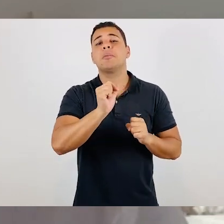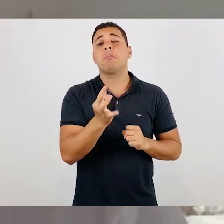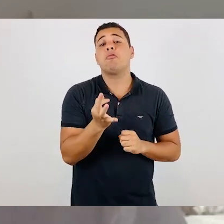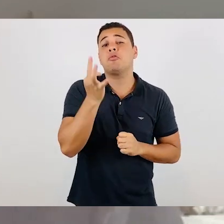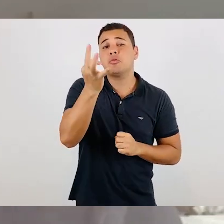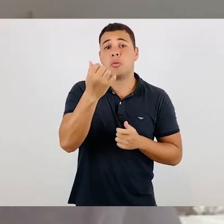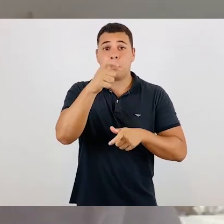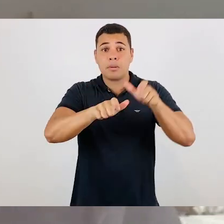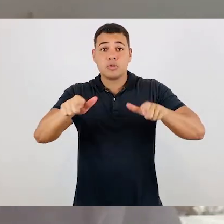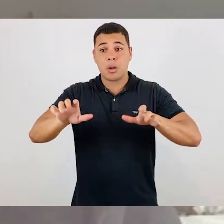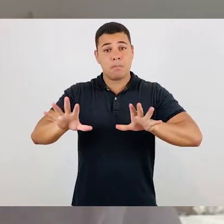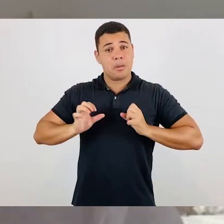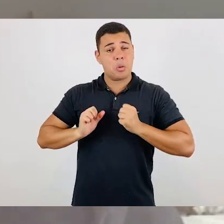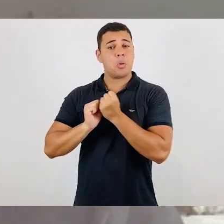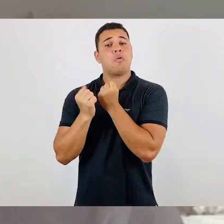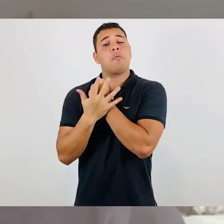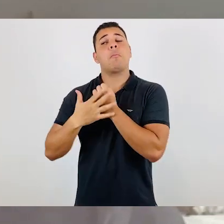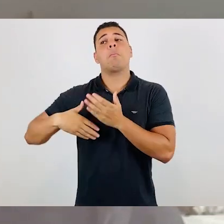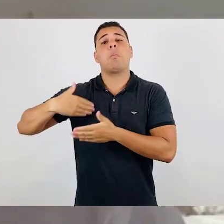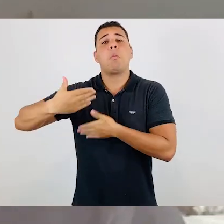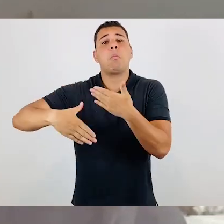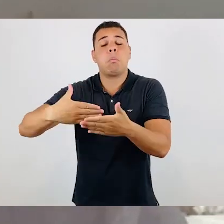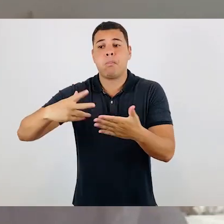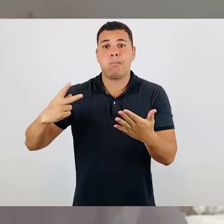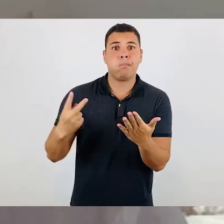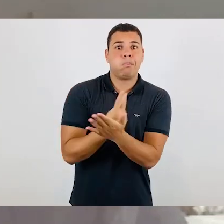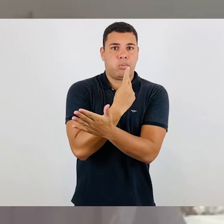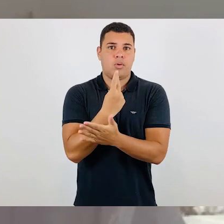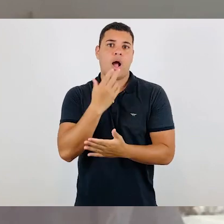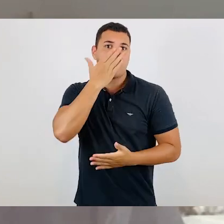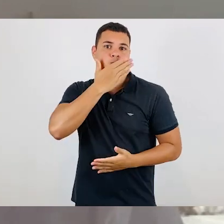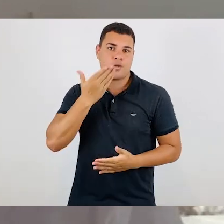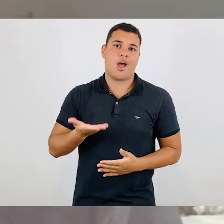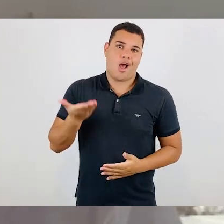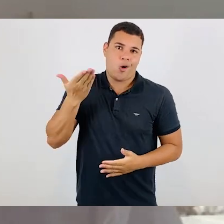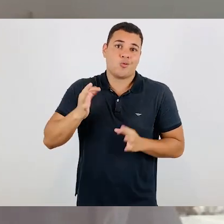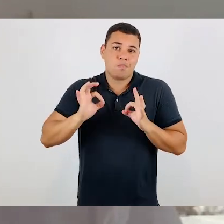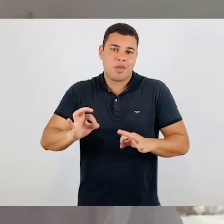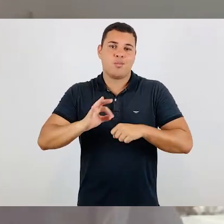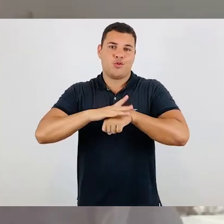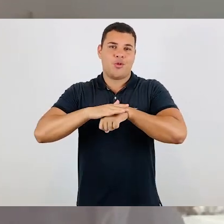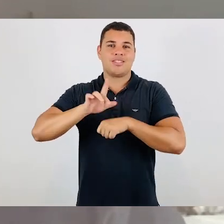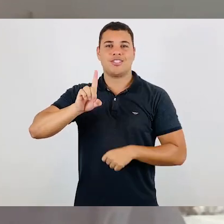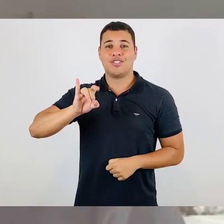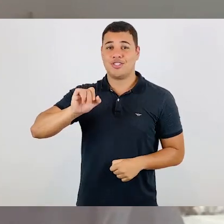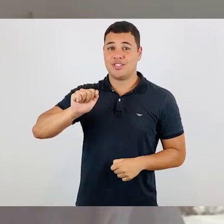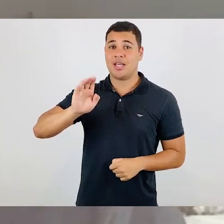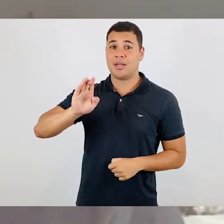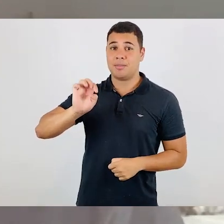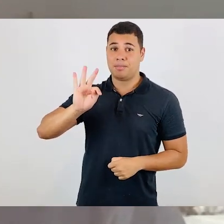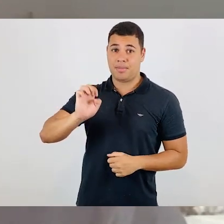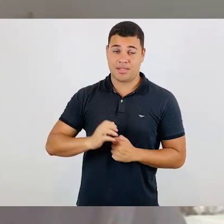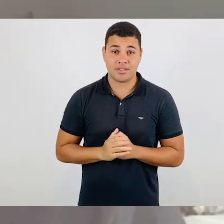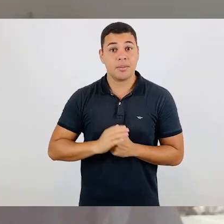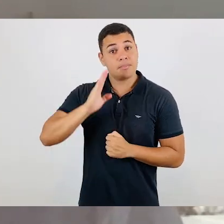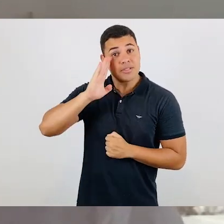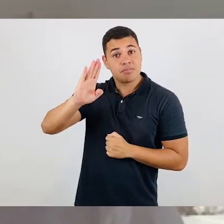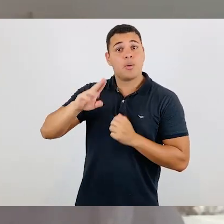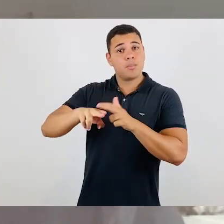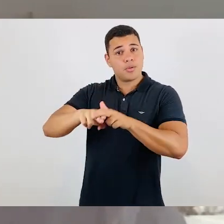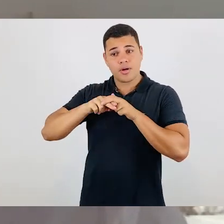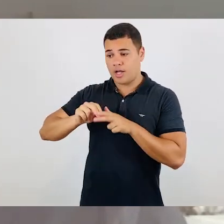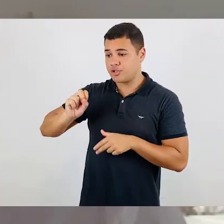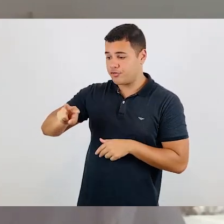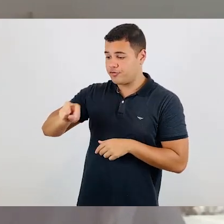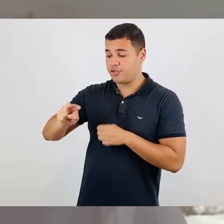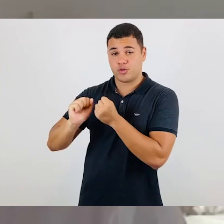ao desenvolvimento de um diabetes, que por muitas vezes seria latente ou desenvolveria mais tardiamente, e que devido a essa desregulação feita